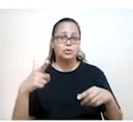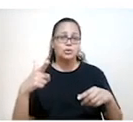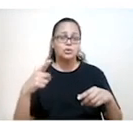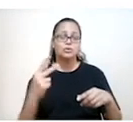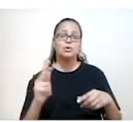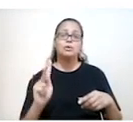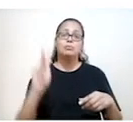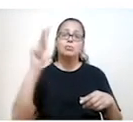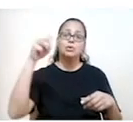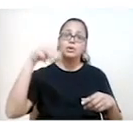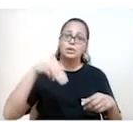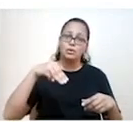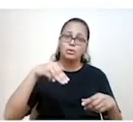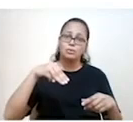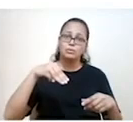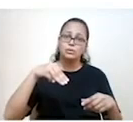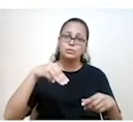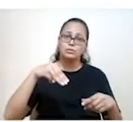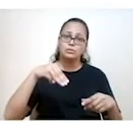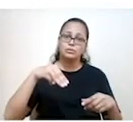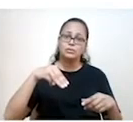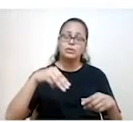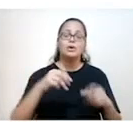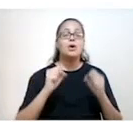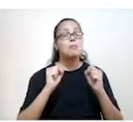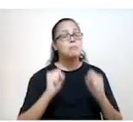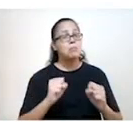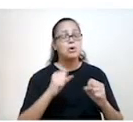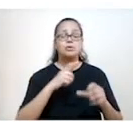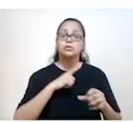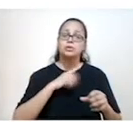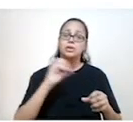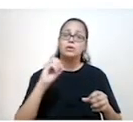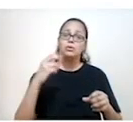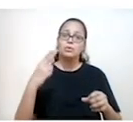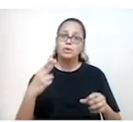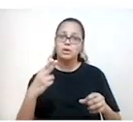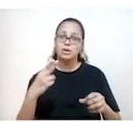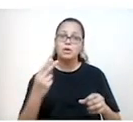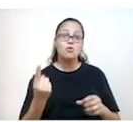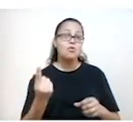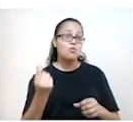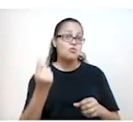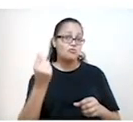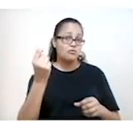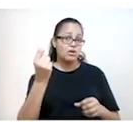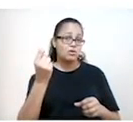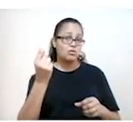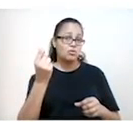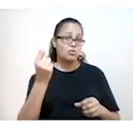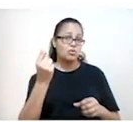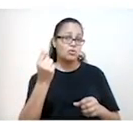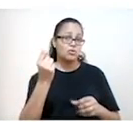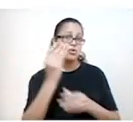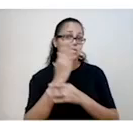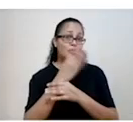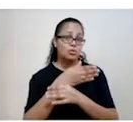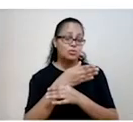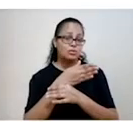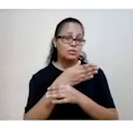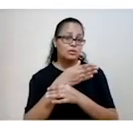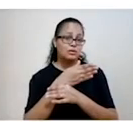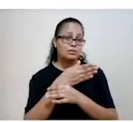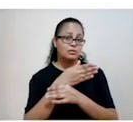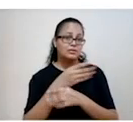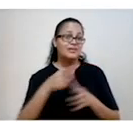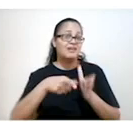rodados. Nesse caso, pode haver ou não um valor fixo registrado no taxímetro antes mesmo de